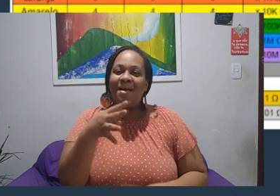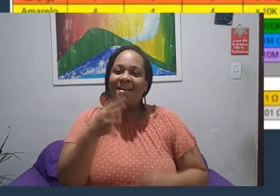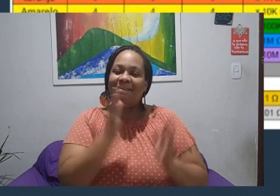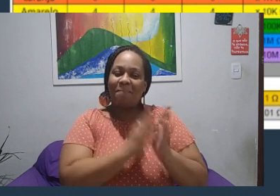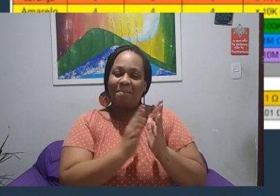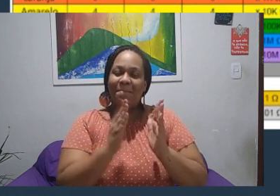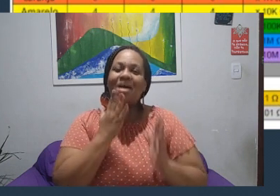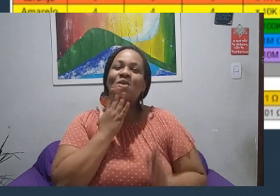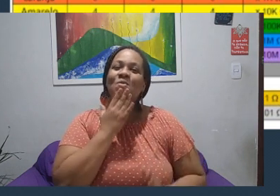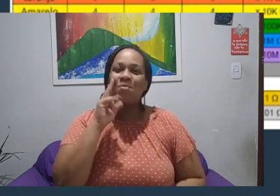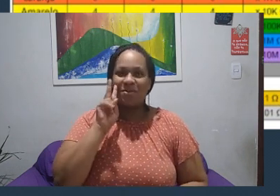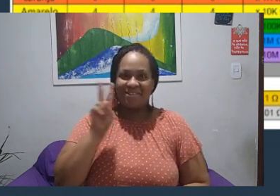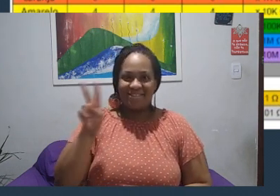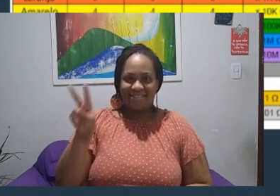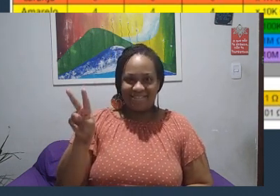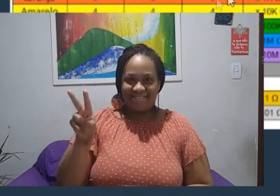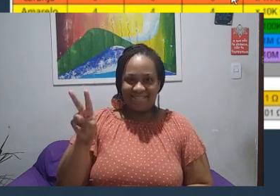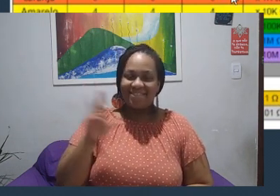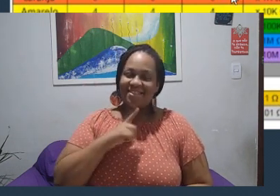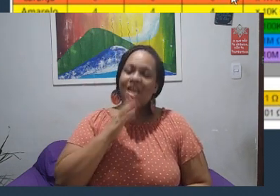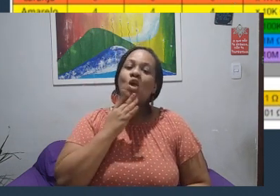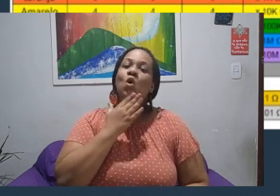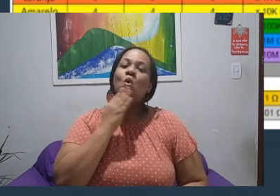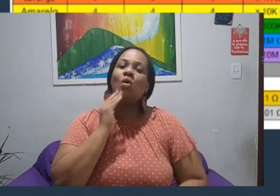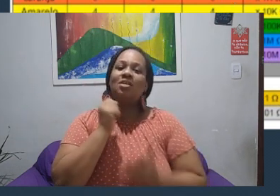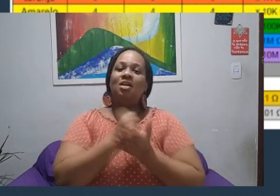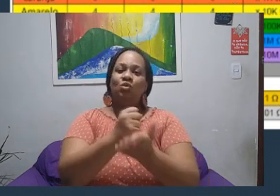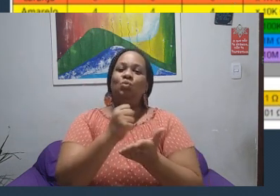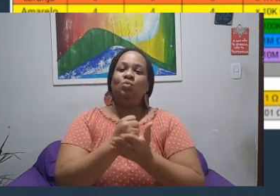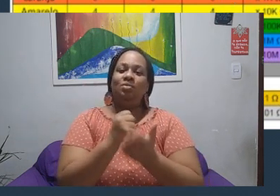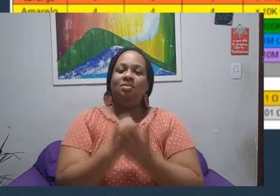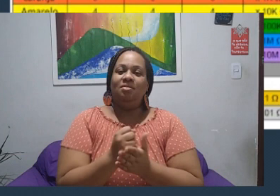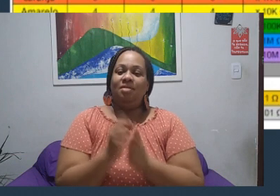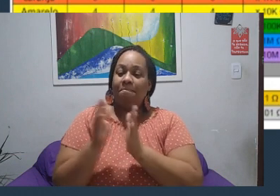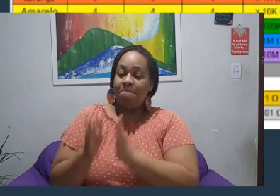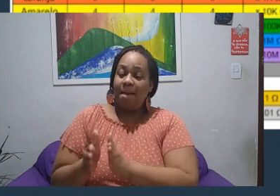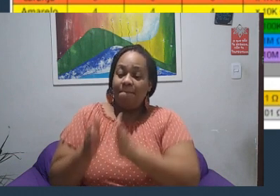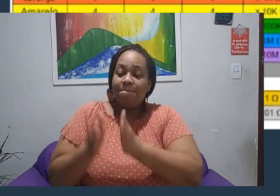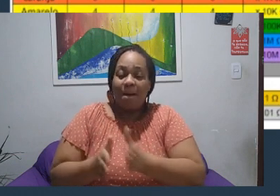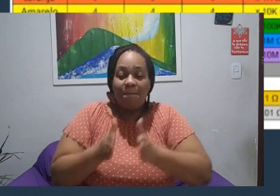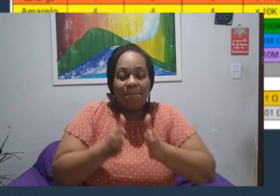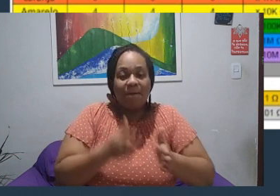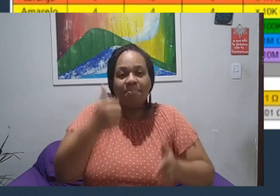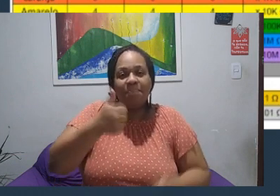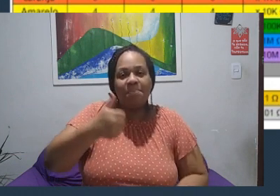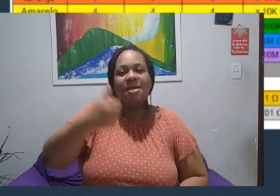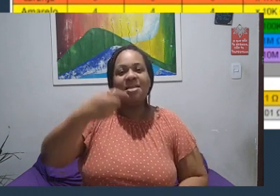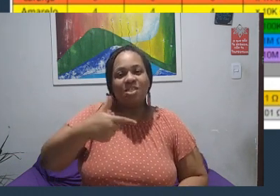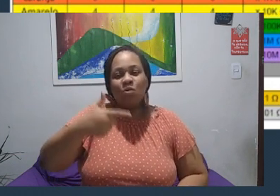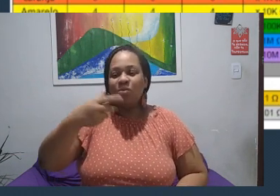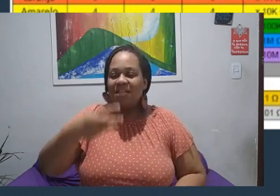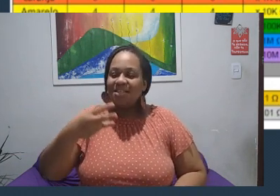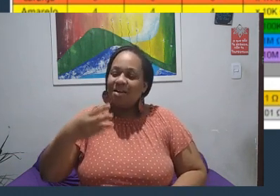cores, o código de cores que eu coloquei aí na tela. Então, por exemplo, aqui é a primeira faixa, a segunda,